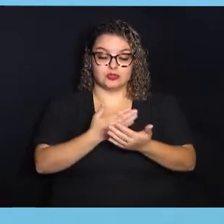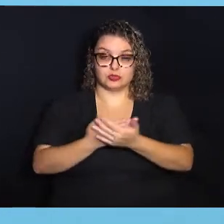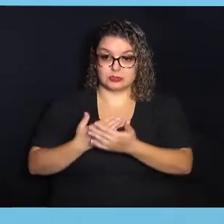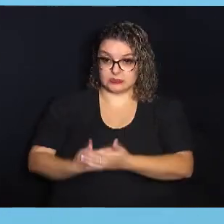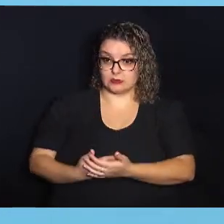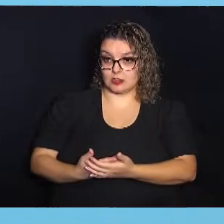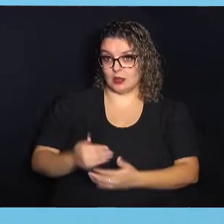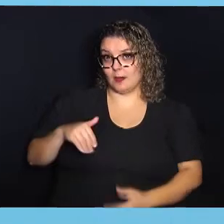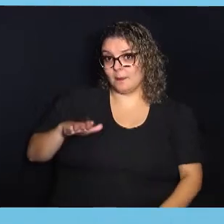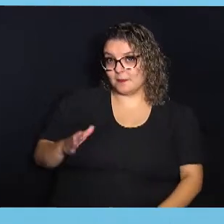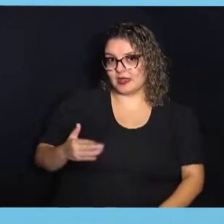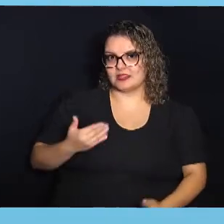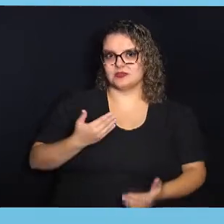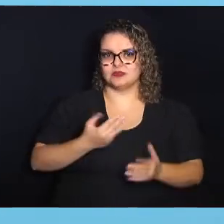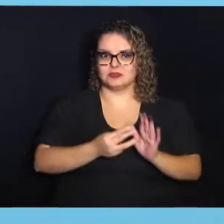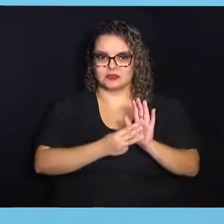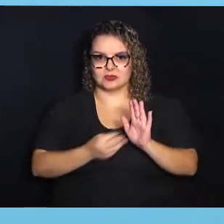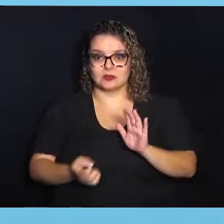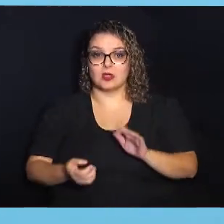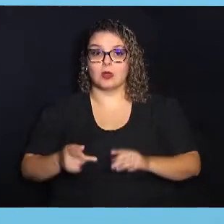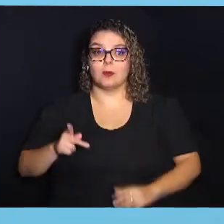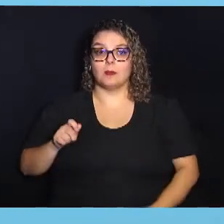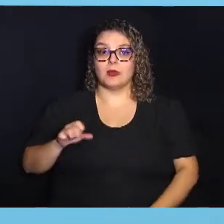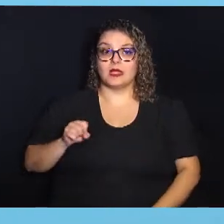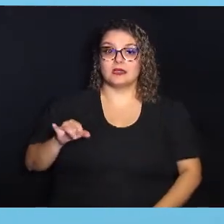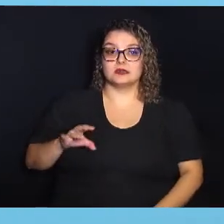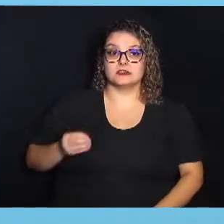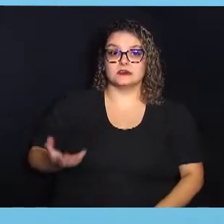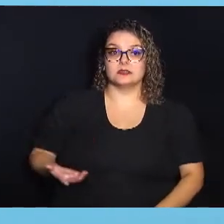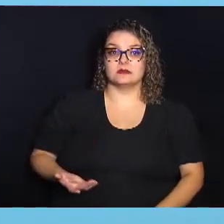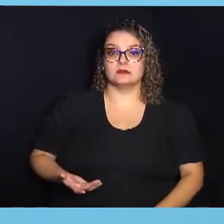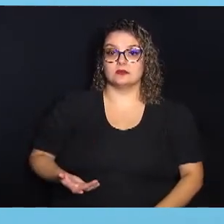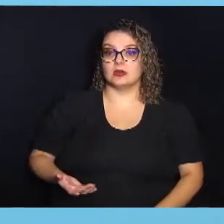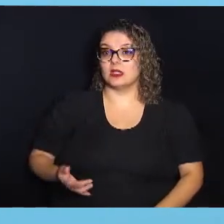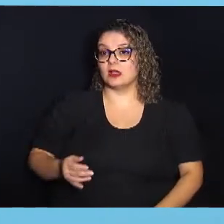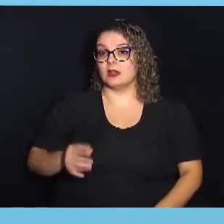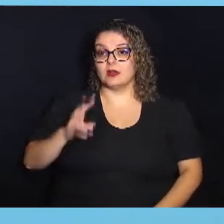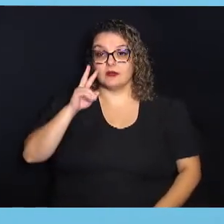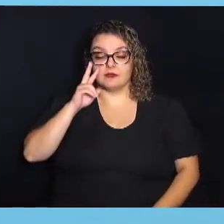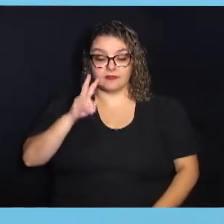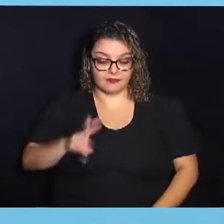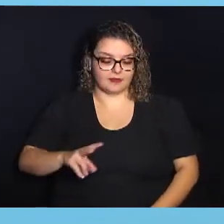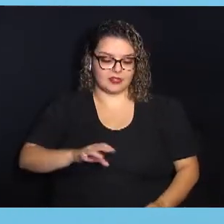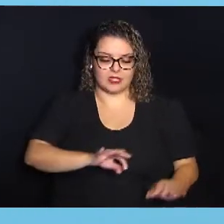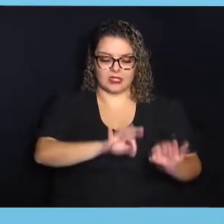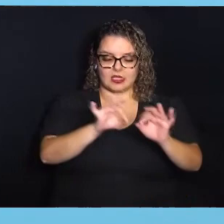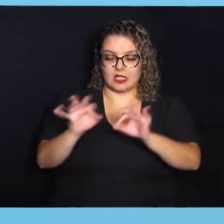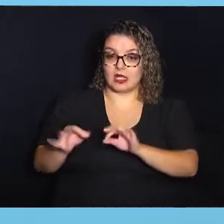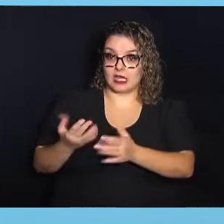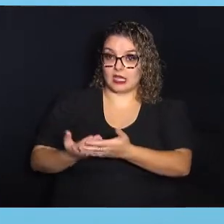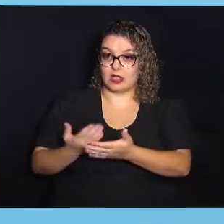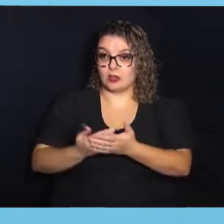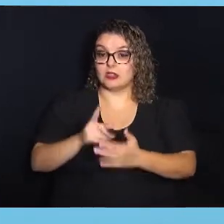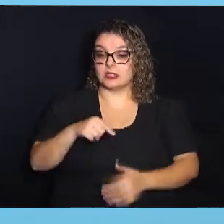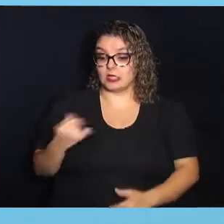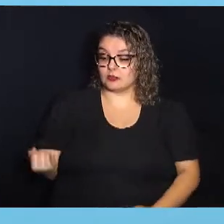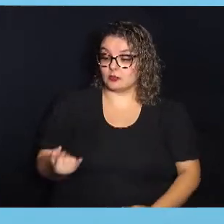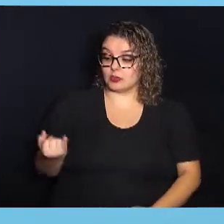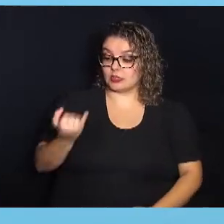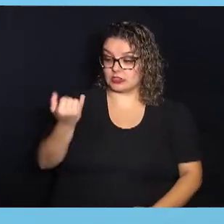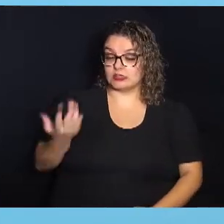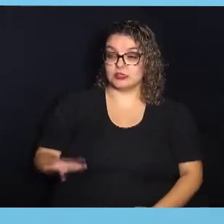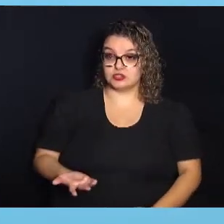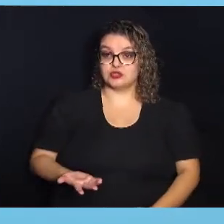Então, além dos métodos mais passivos, como por exemplo, né, assistir a aula, que é essencial, é muito importante, mas